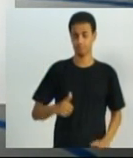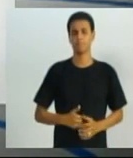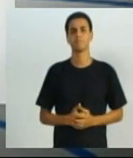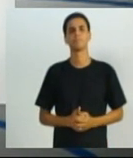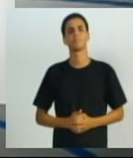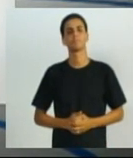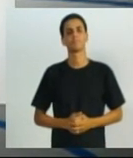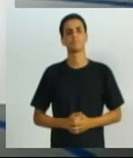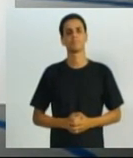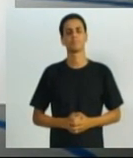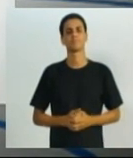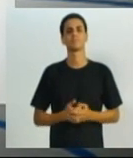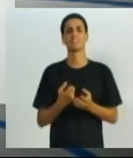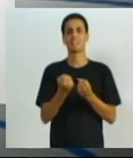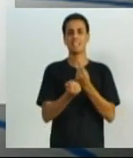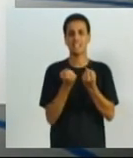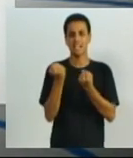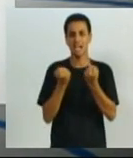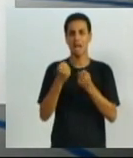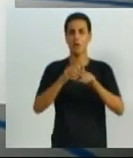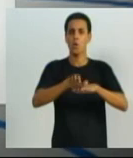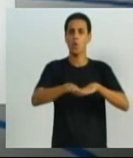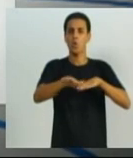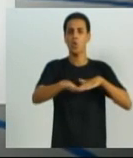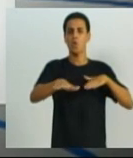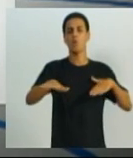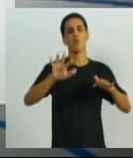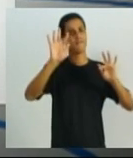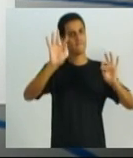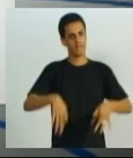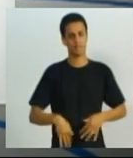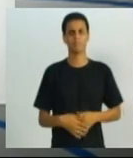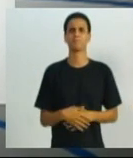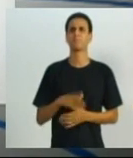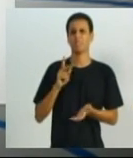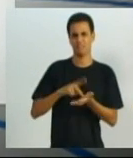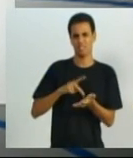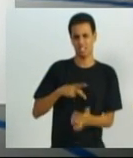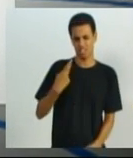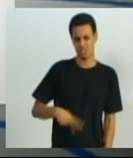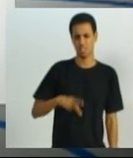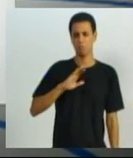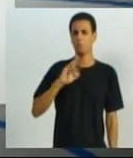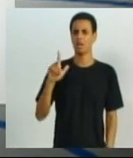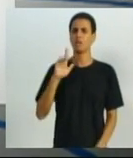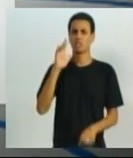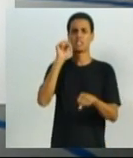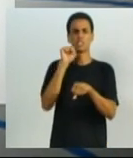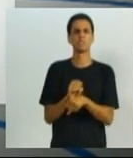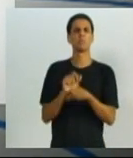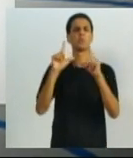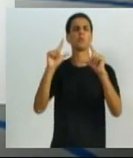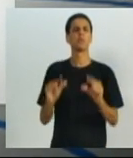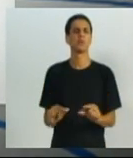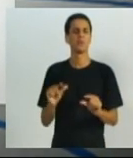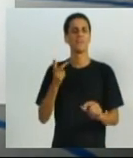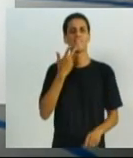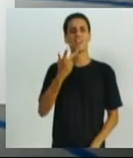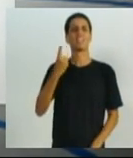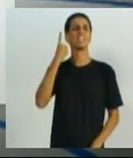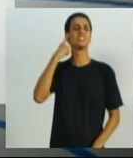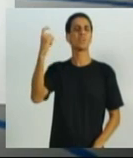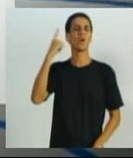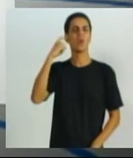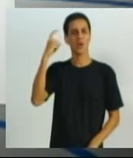Fim das carreatas. Se bem que hoje em Blumenau já não se usa muito. Como eu falei do som antes, né,